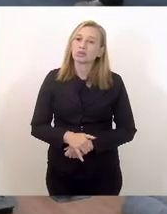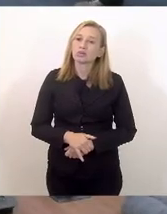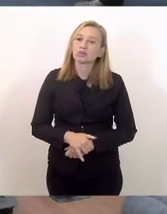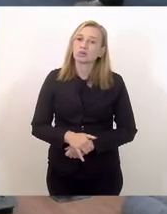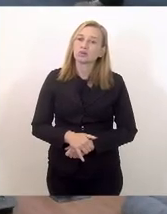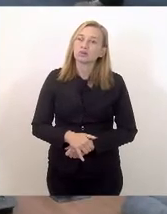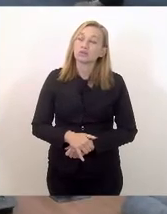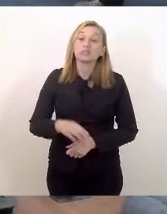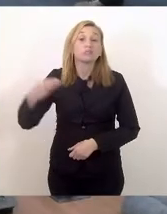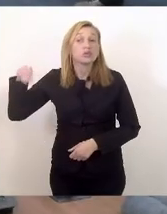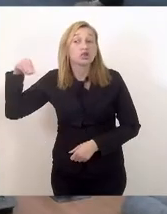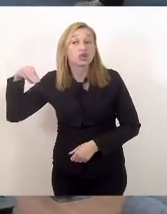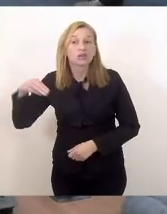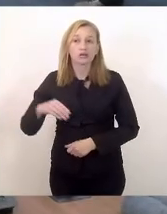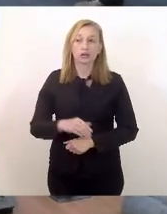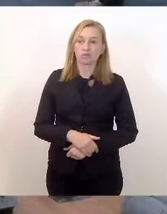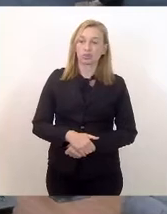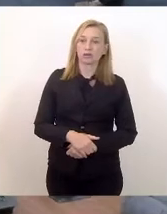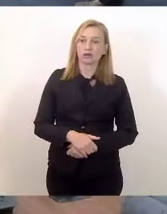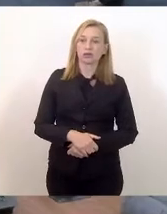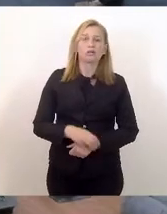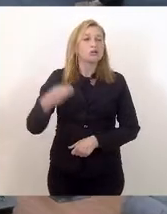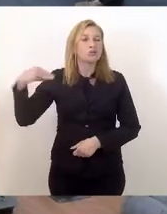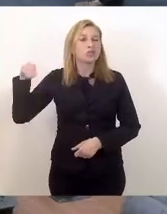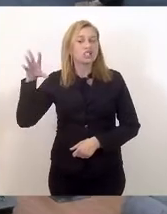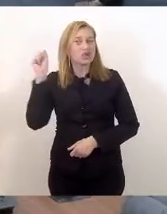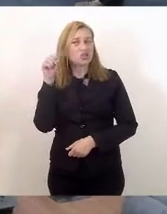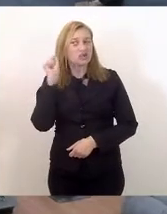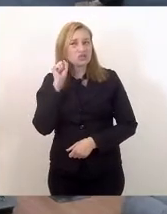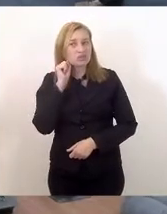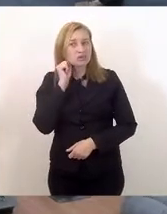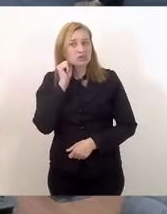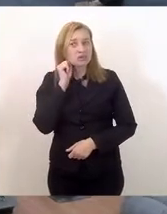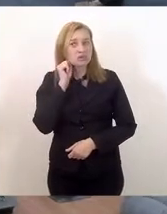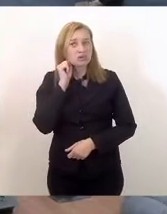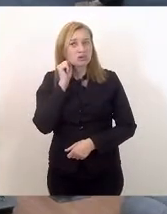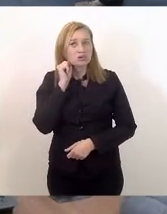Mink? Está ouvindo, Mink?